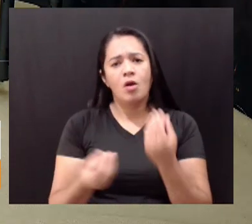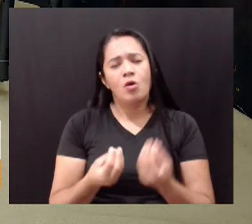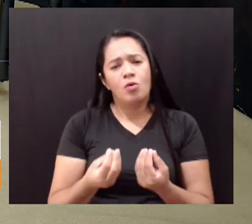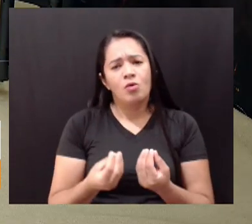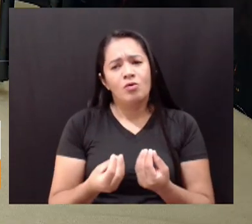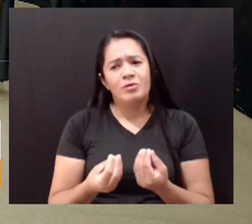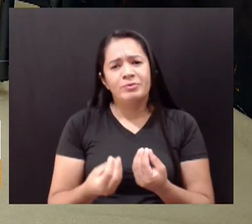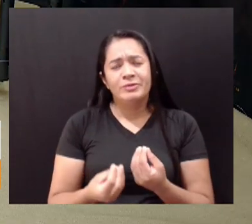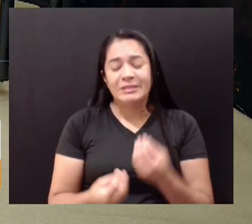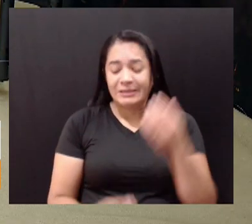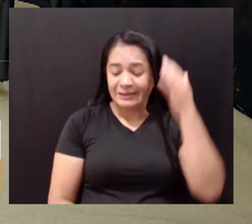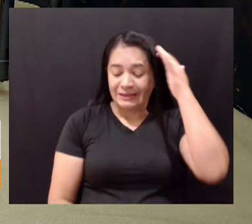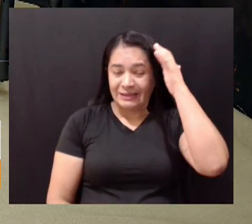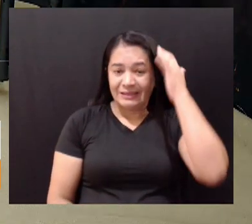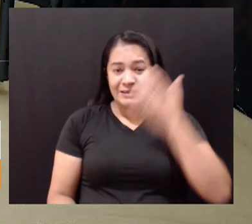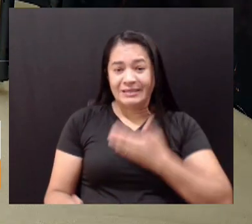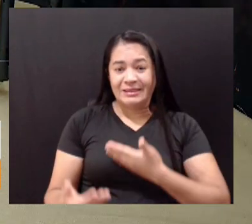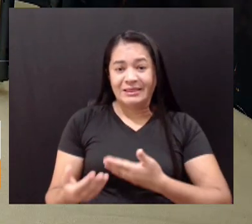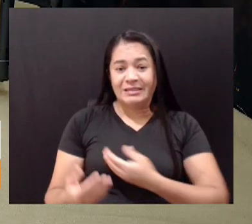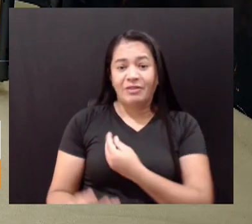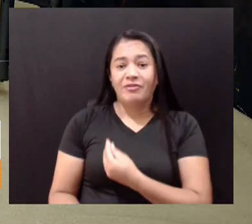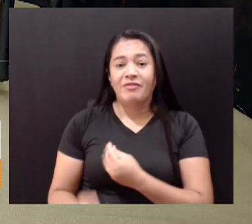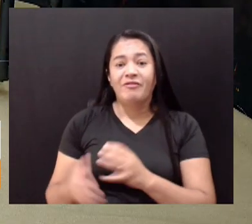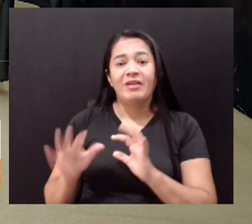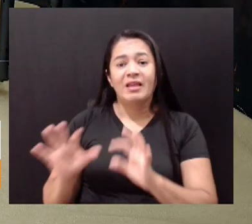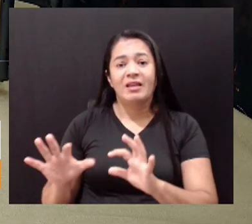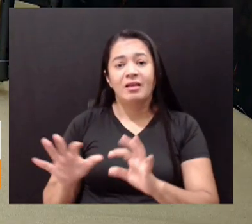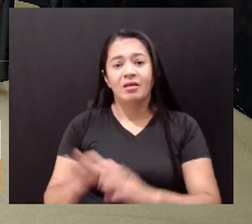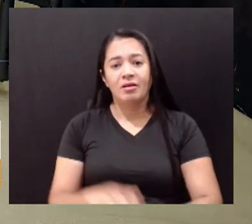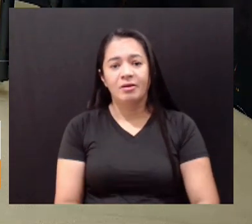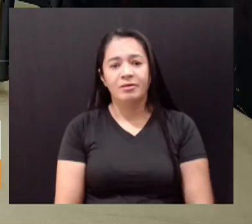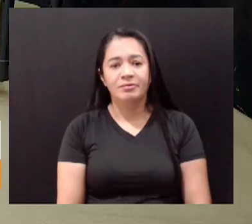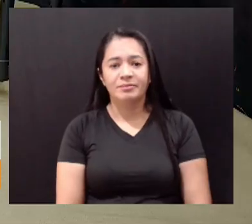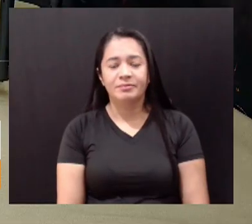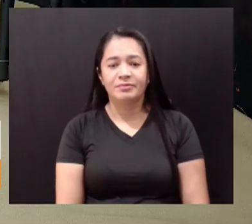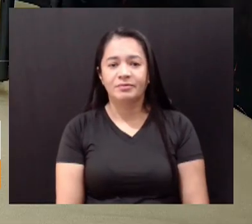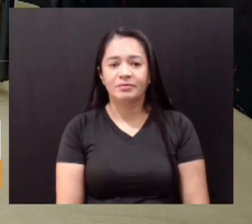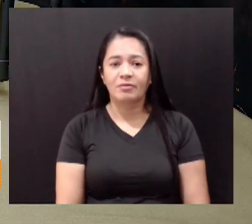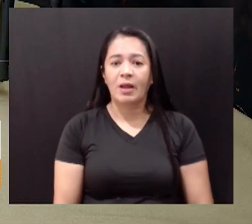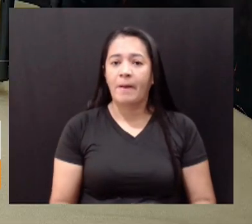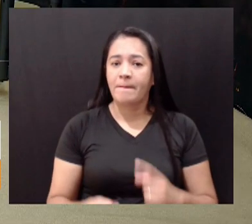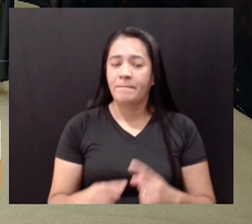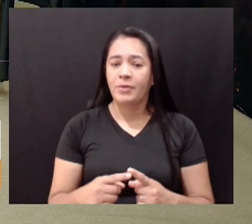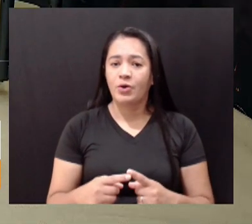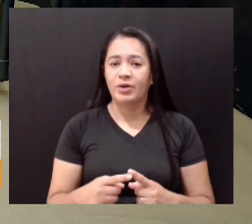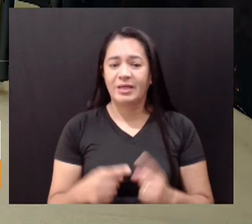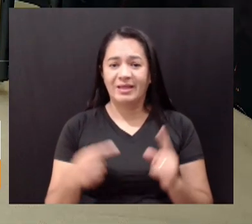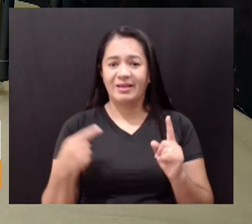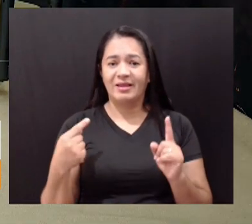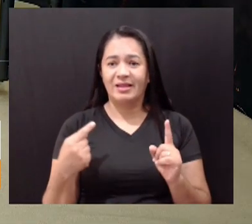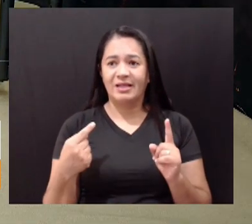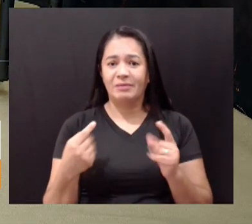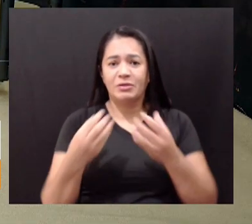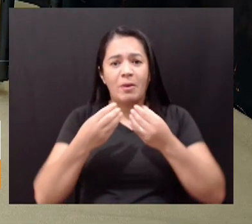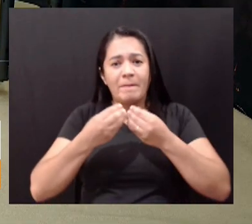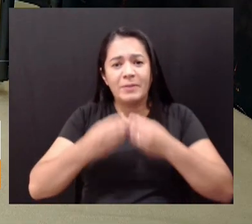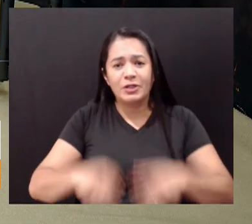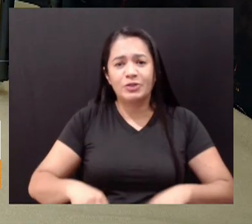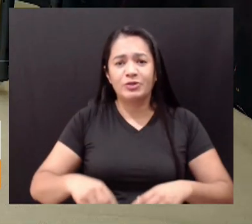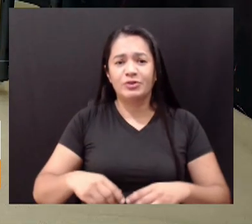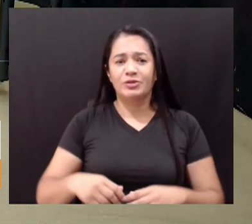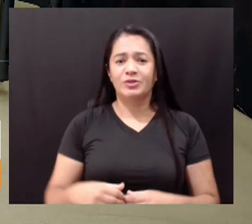Isso acaba eh, atingindo a outra pessoa e complicando aí a saúde mental